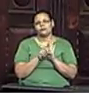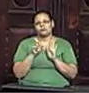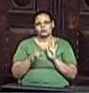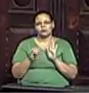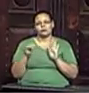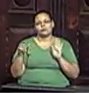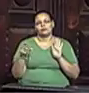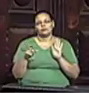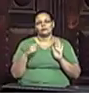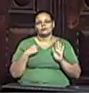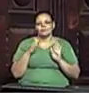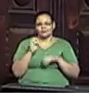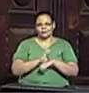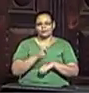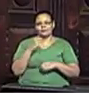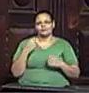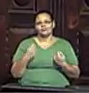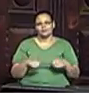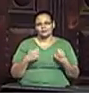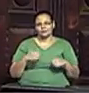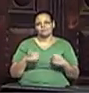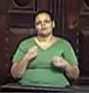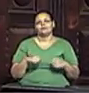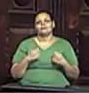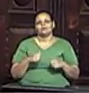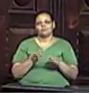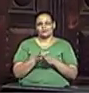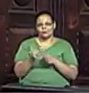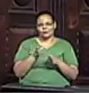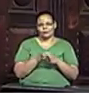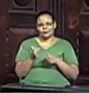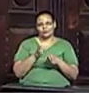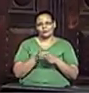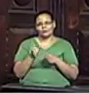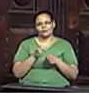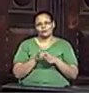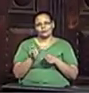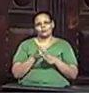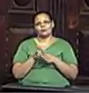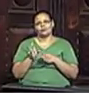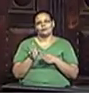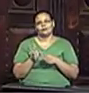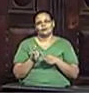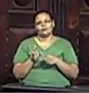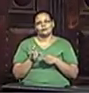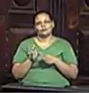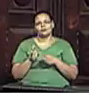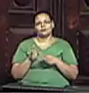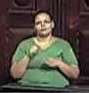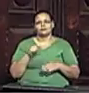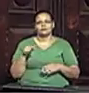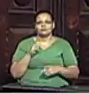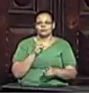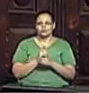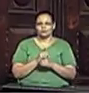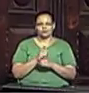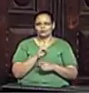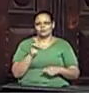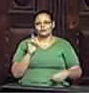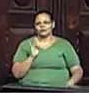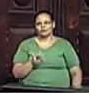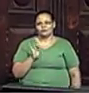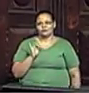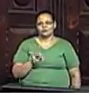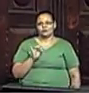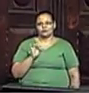lei estadual, será necessário um instrumento de regulamentação que decline esses critérios, levando em conta não apenas as